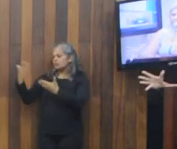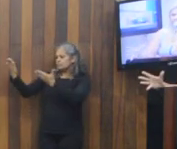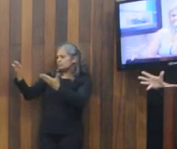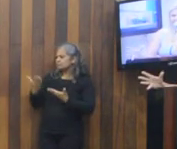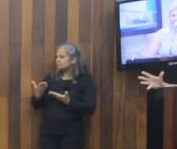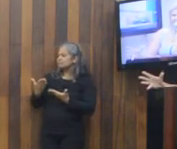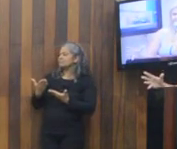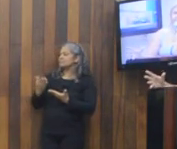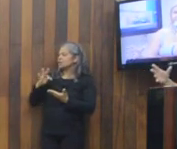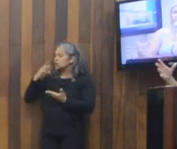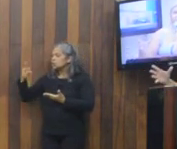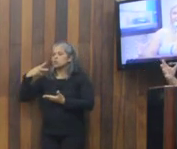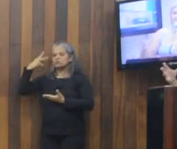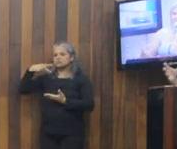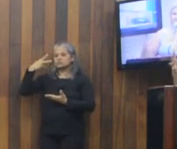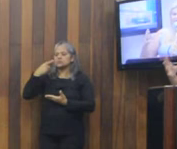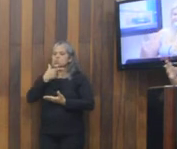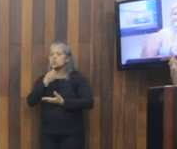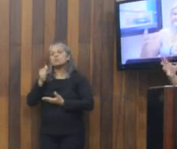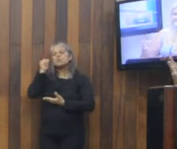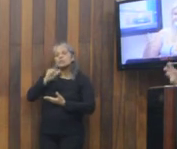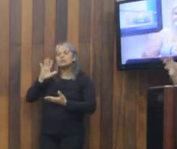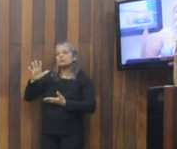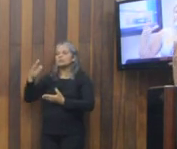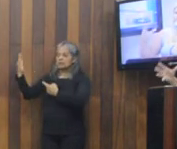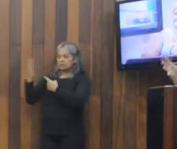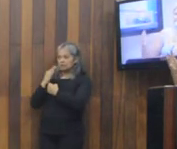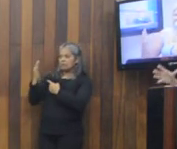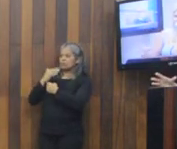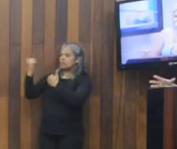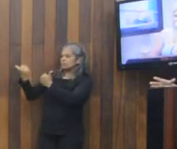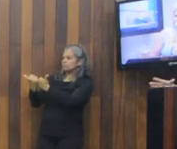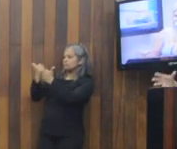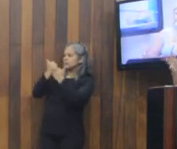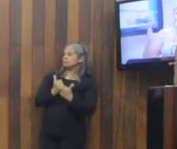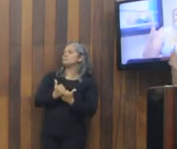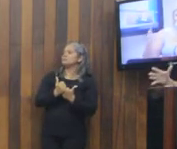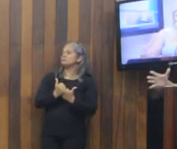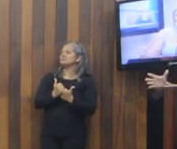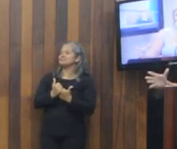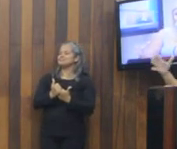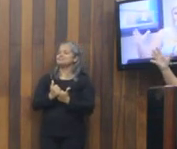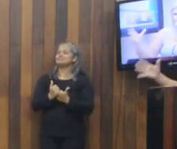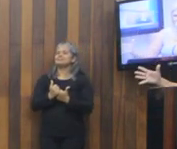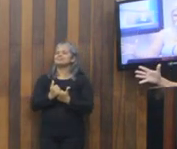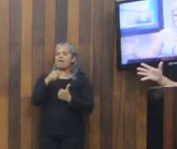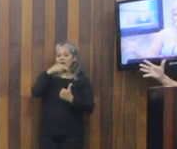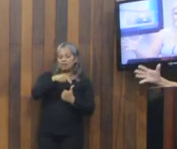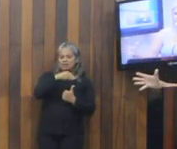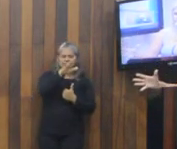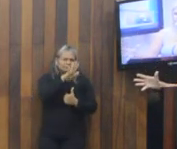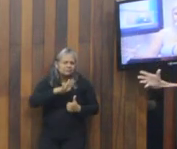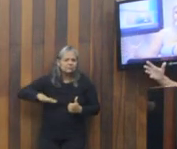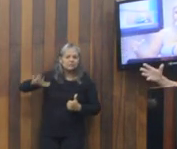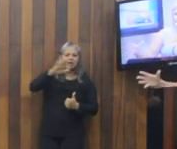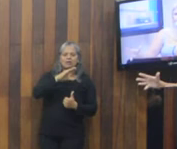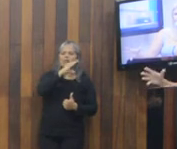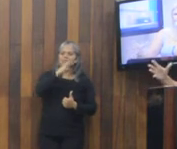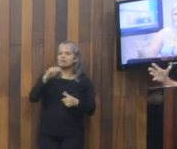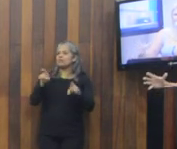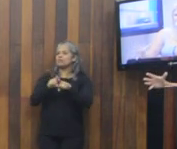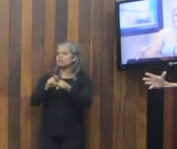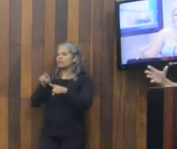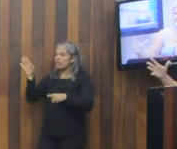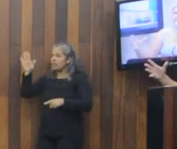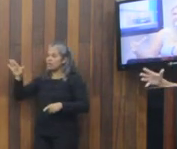para nos apoiar nessa causa, porque é para a gente fazer uma liquidação geral. tanto em Cabo Frio quanto em Tamoios, com desconto